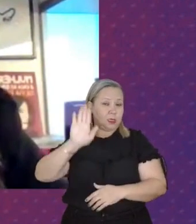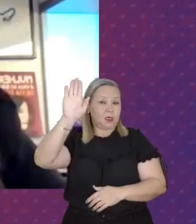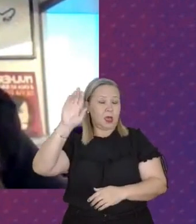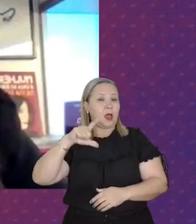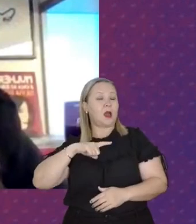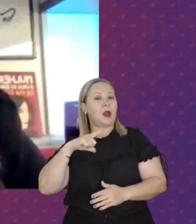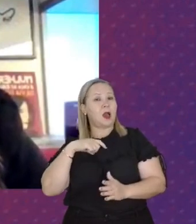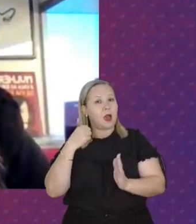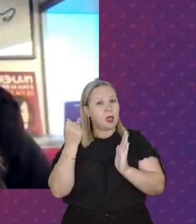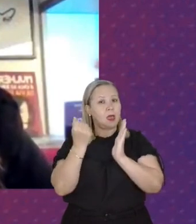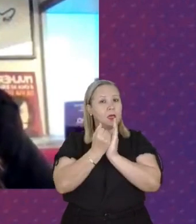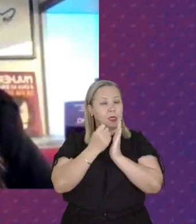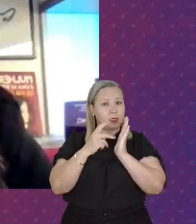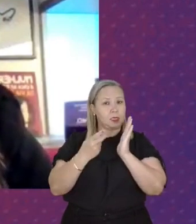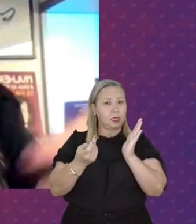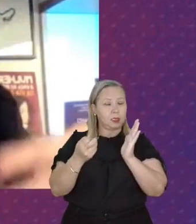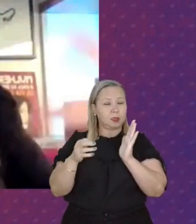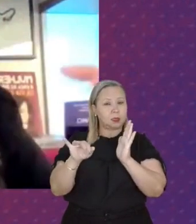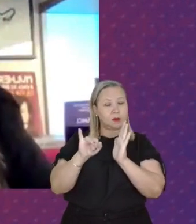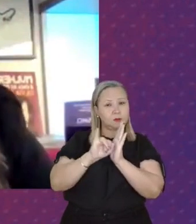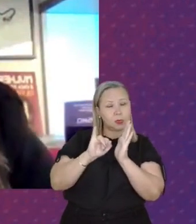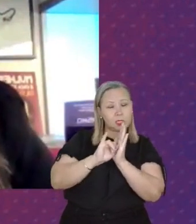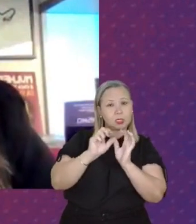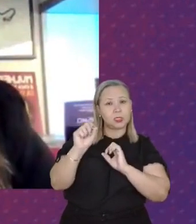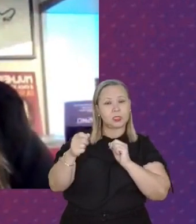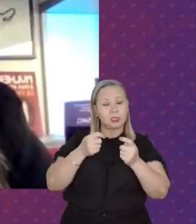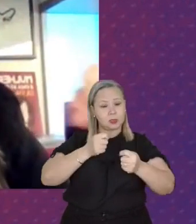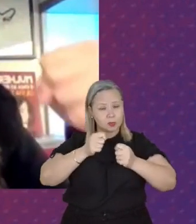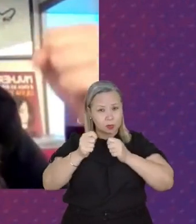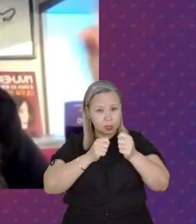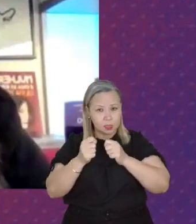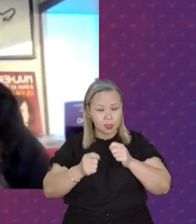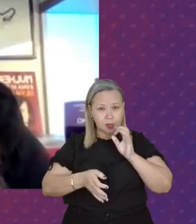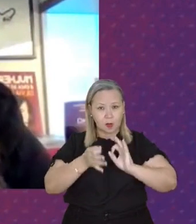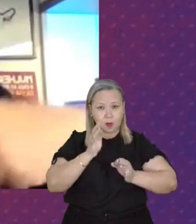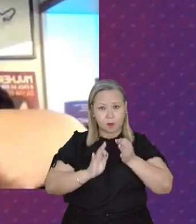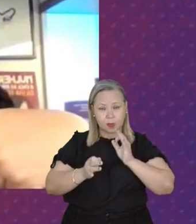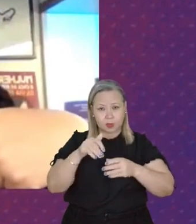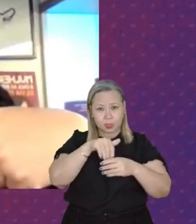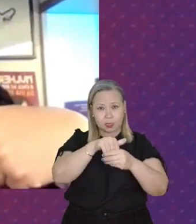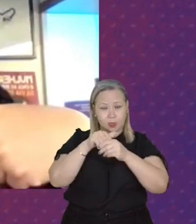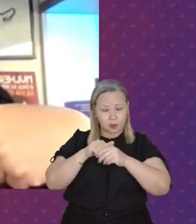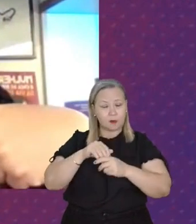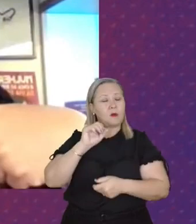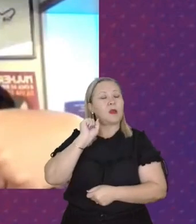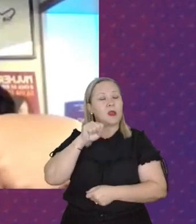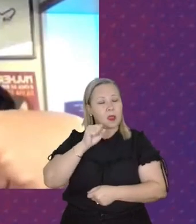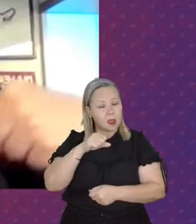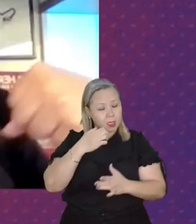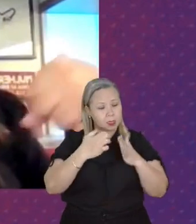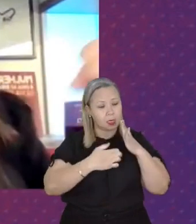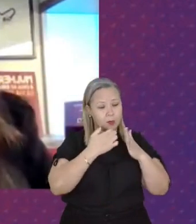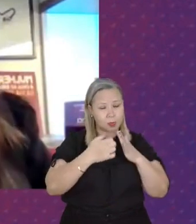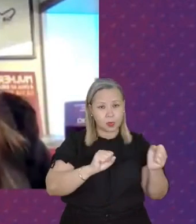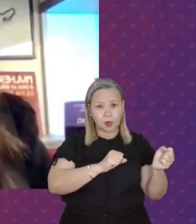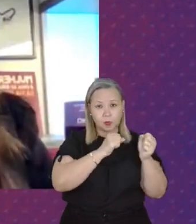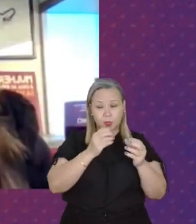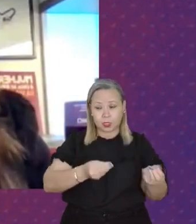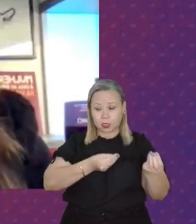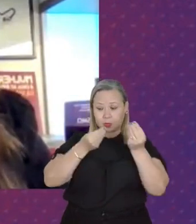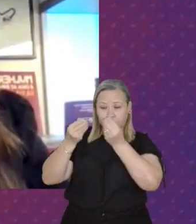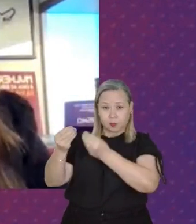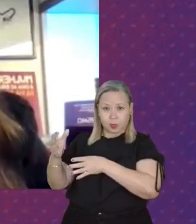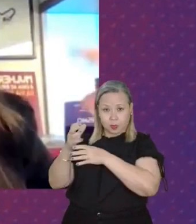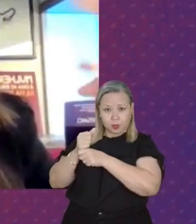registro regulamentado lá perante a Justiça Eleitoral, aí sim a empresa vai poder transferir para a sua conta